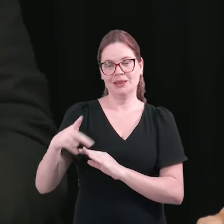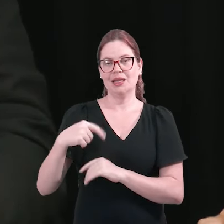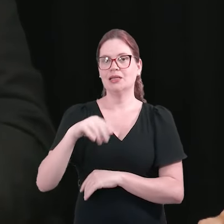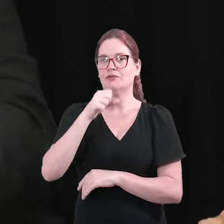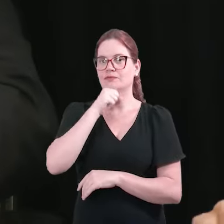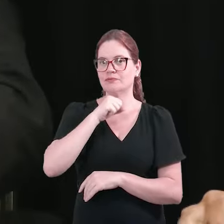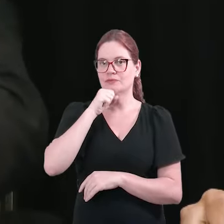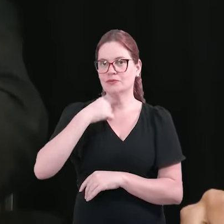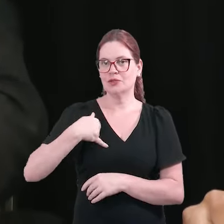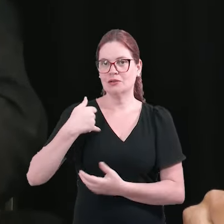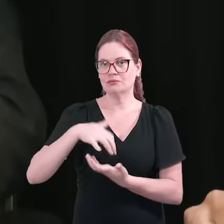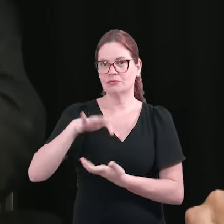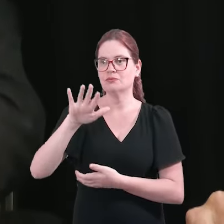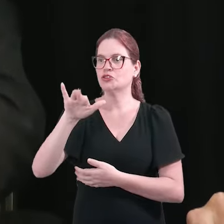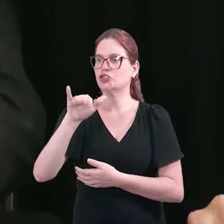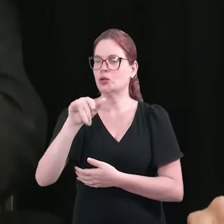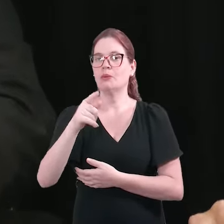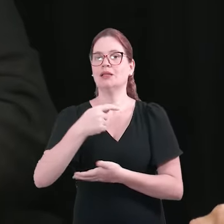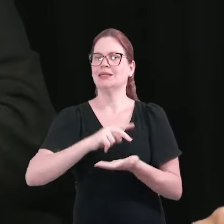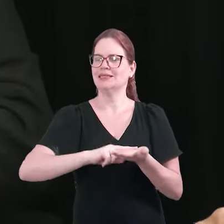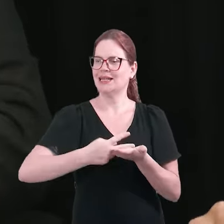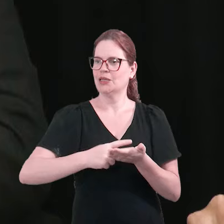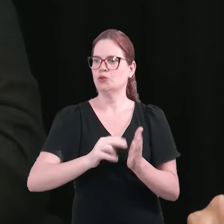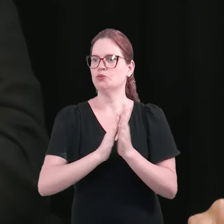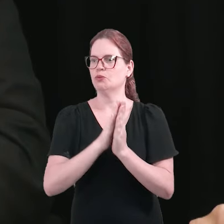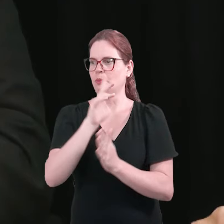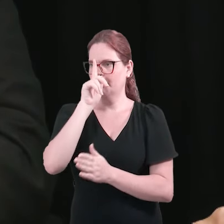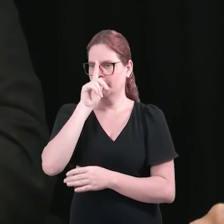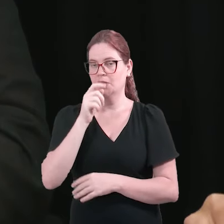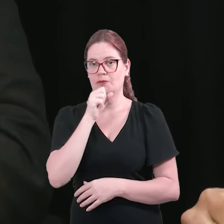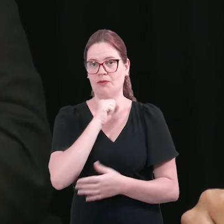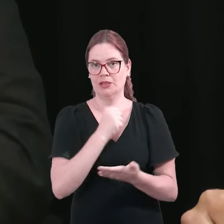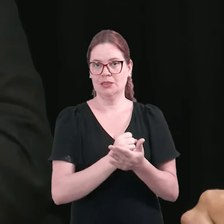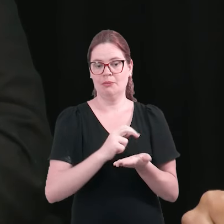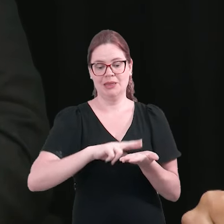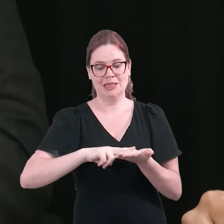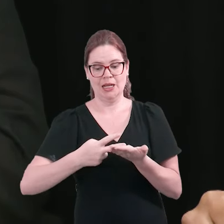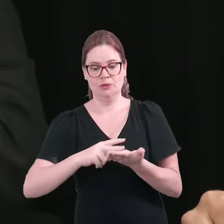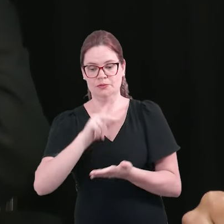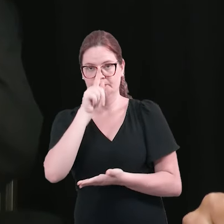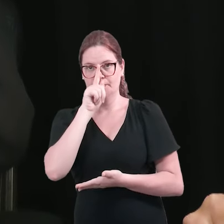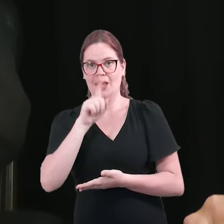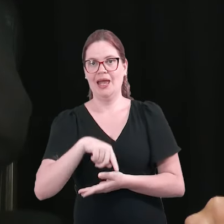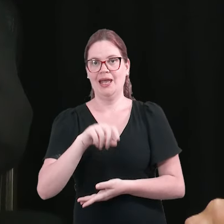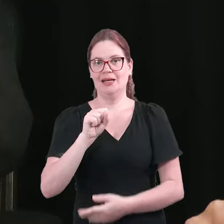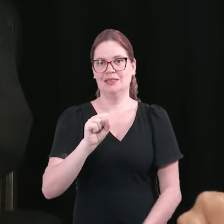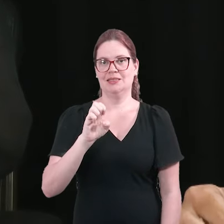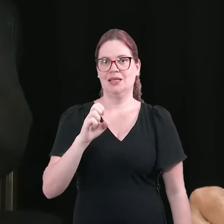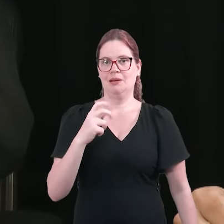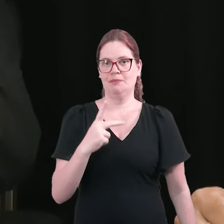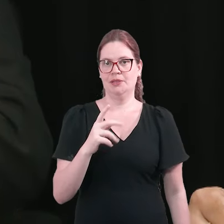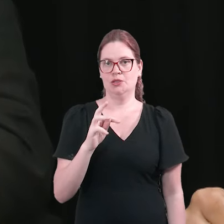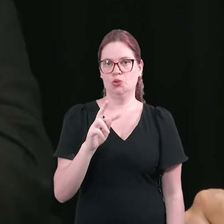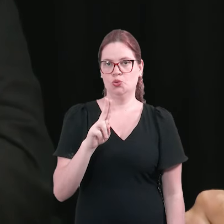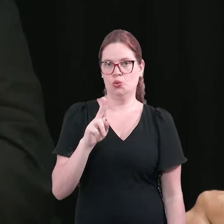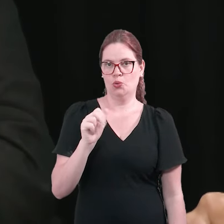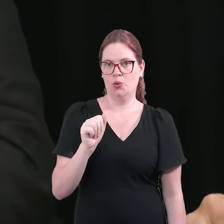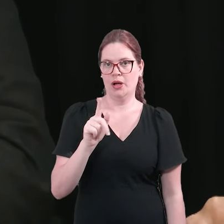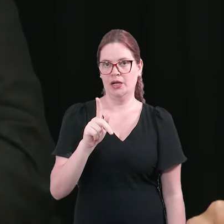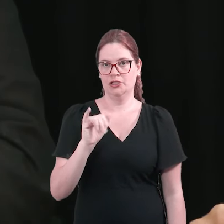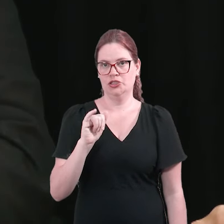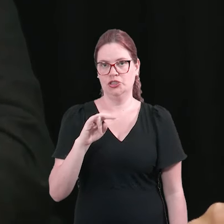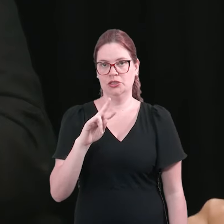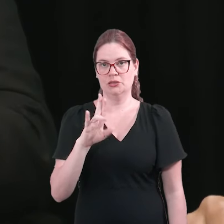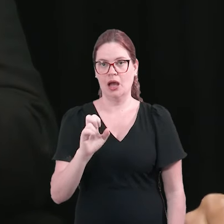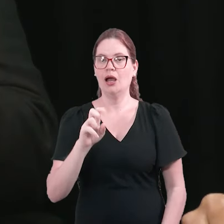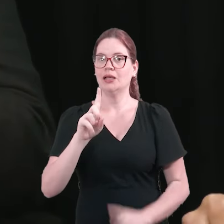Velho Testamento, né? Traduz ela do hebraico para o grego. E depois, no ministério de Jesus ele vai validar isso,